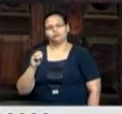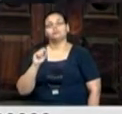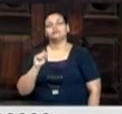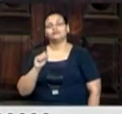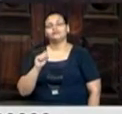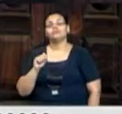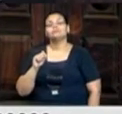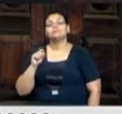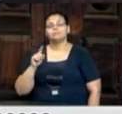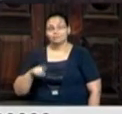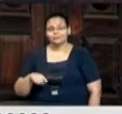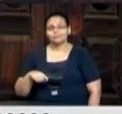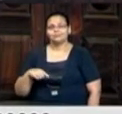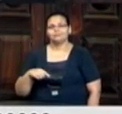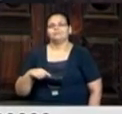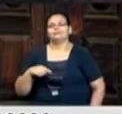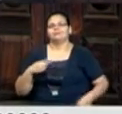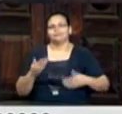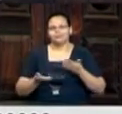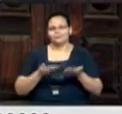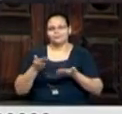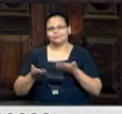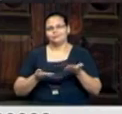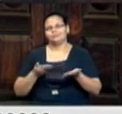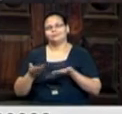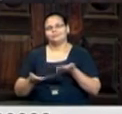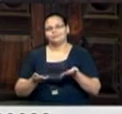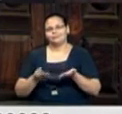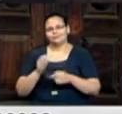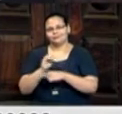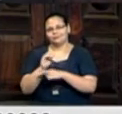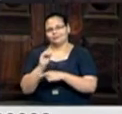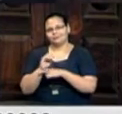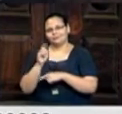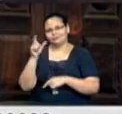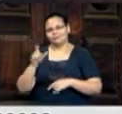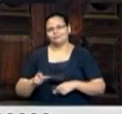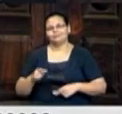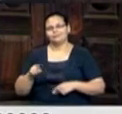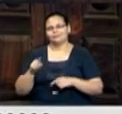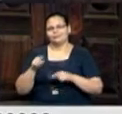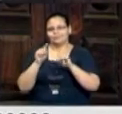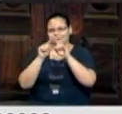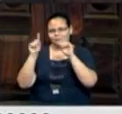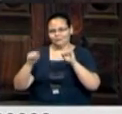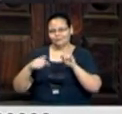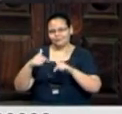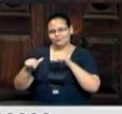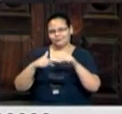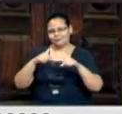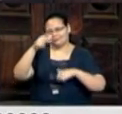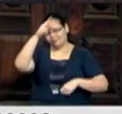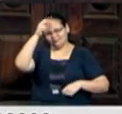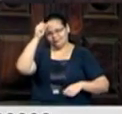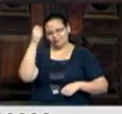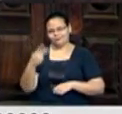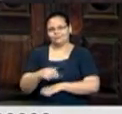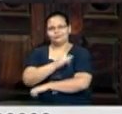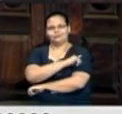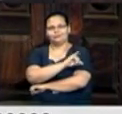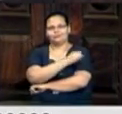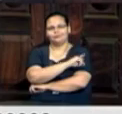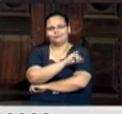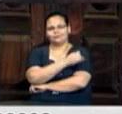está exatamente no tratamento que tem sido dado ao servidor público do Estado do Rio de